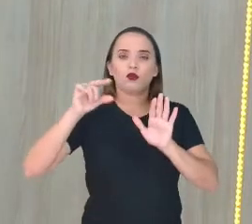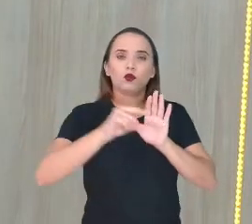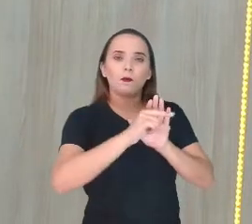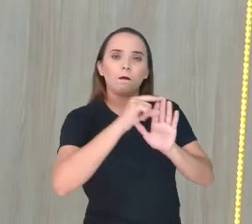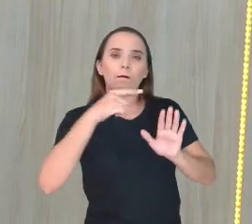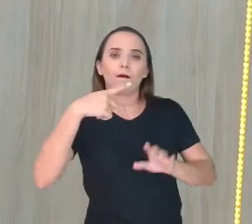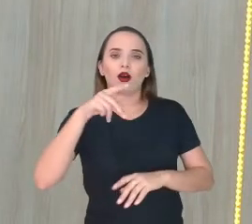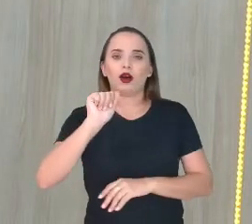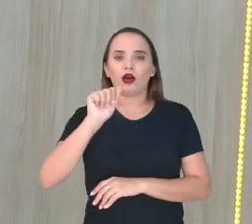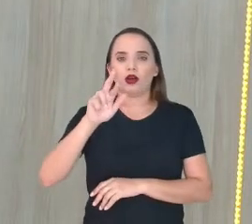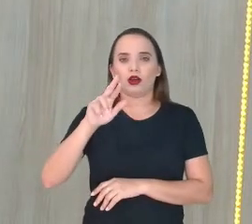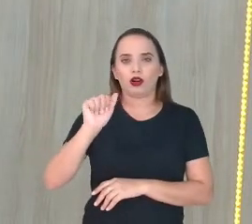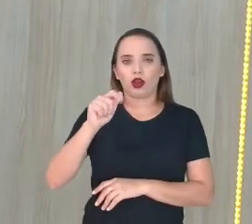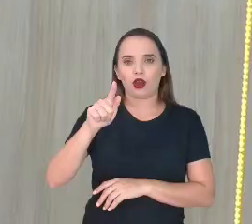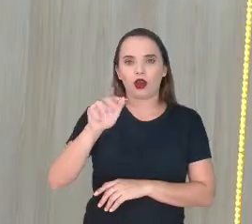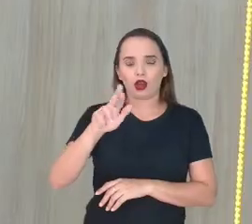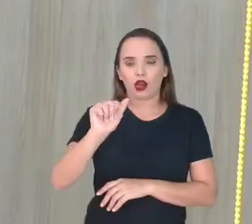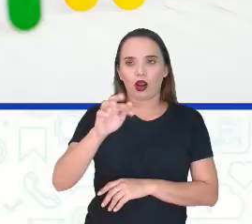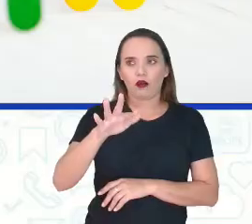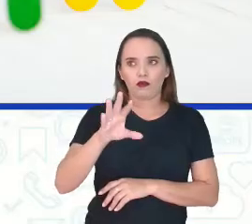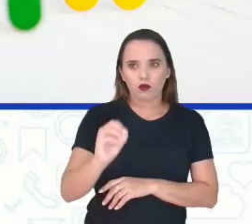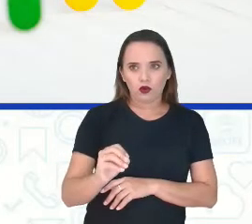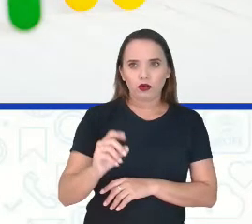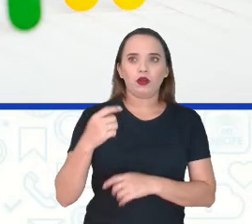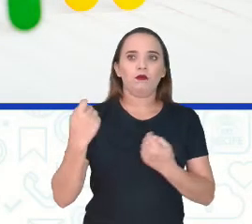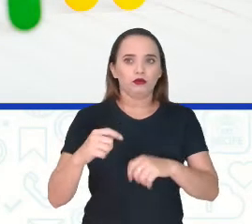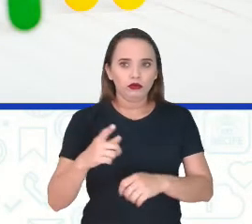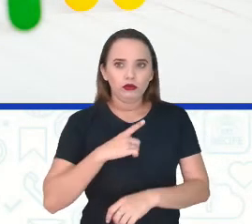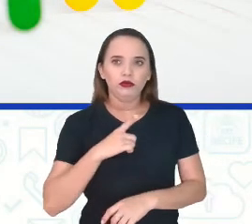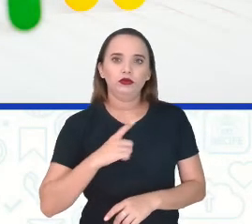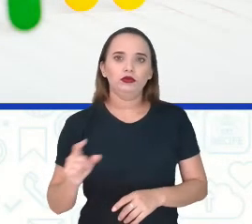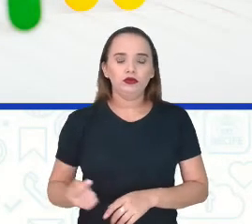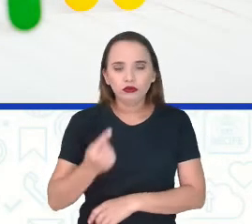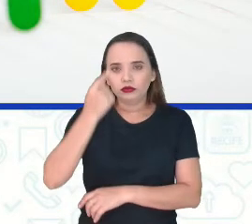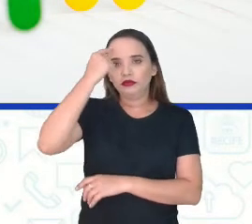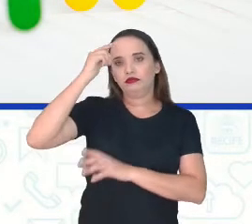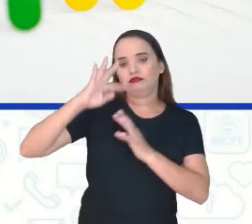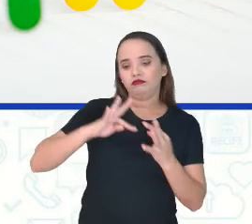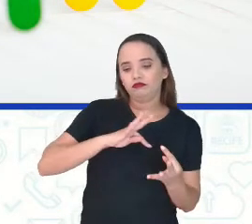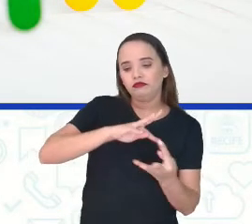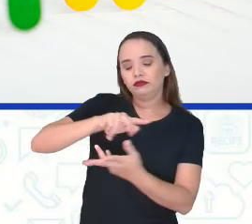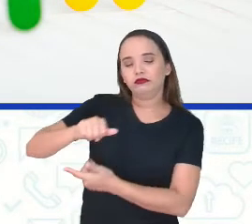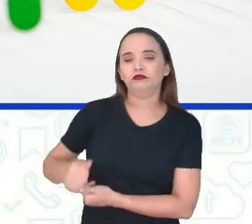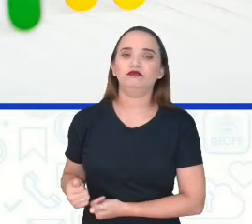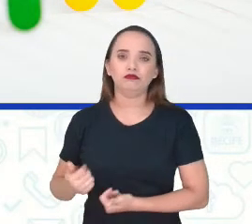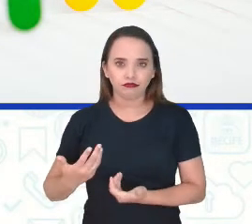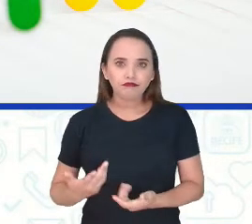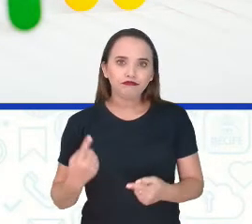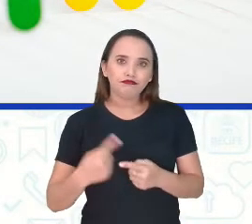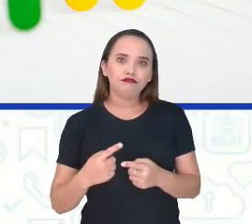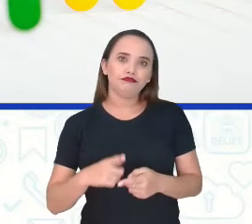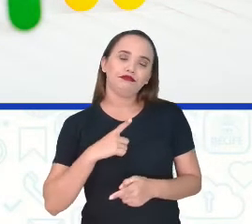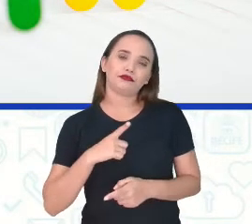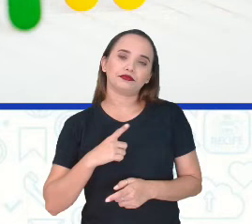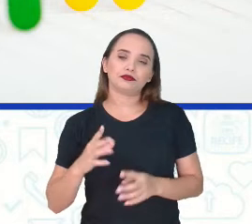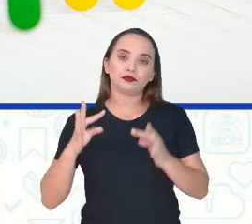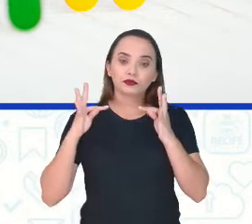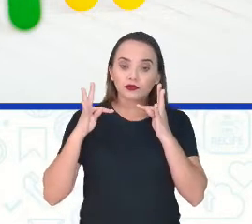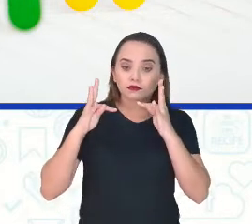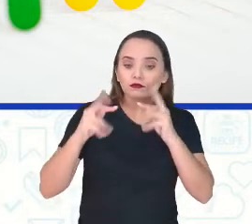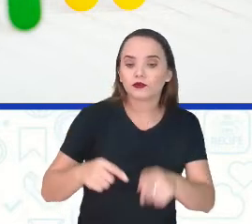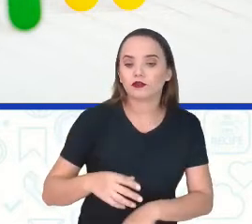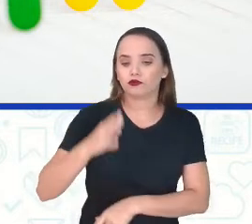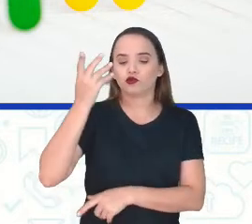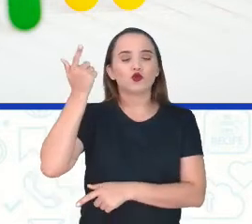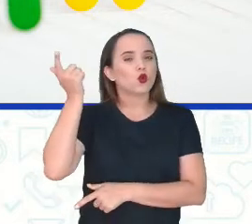a sua ideia. Esse exemplo deve ser preferencialmente de conhecimento geral. Por quê? Para que ele possa ser verificável.